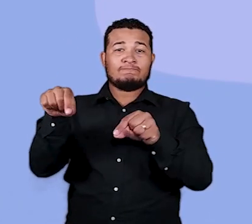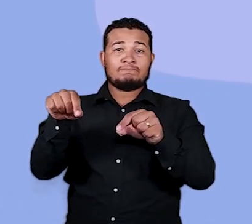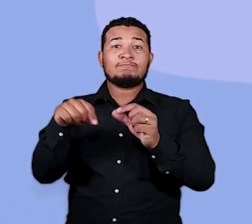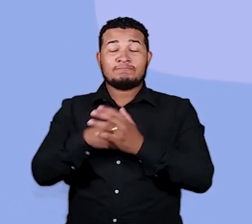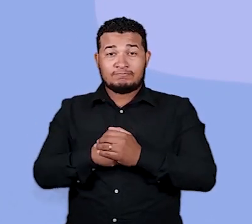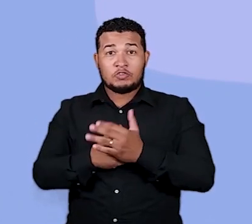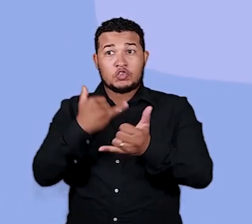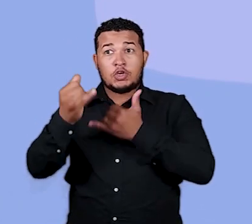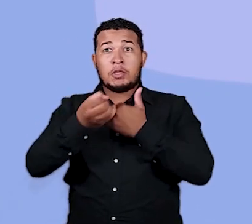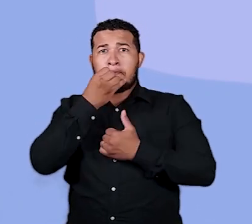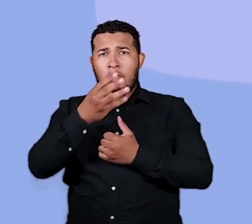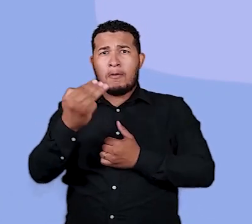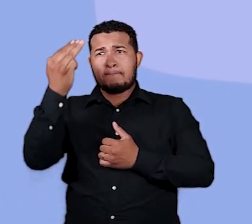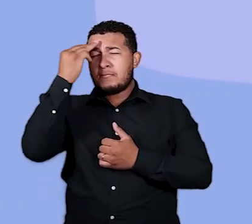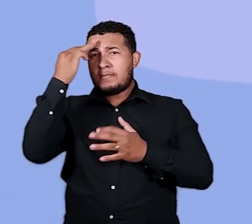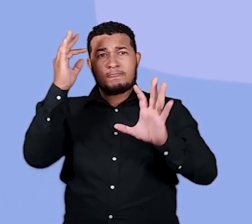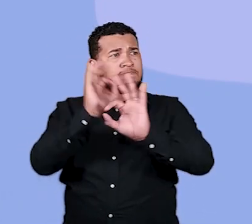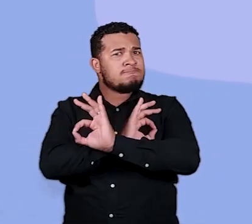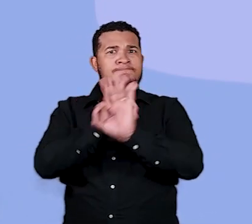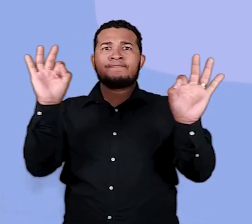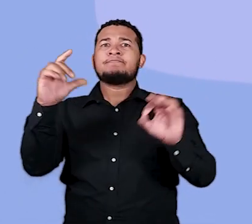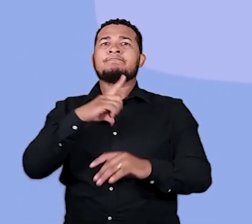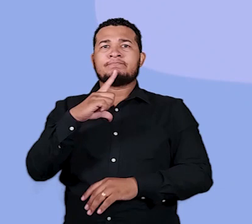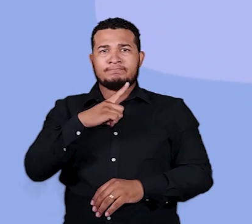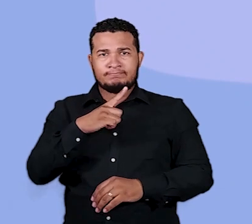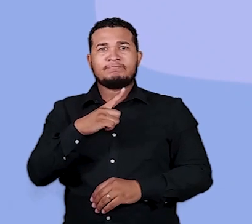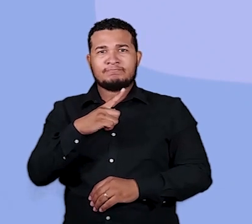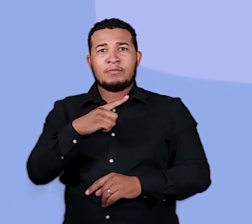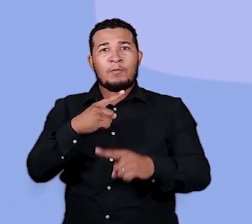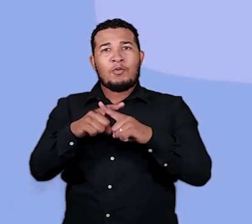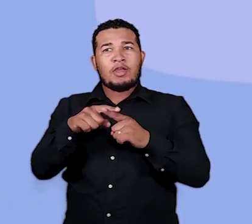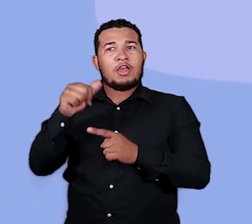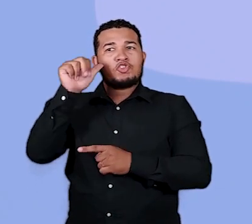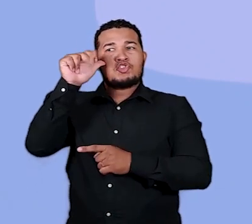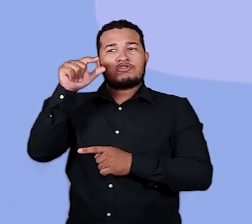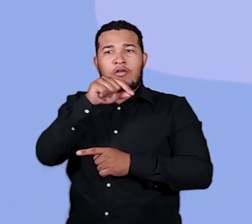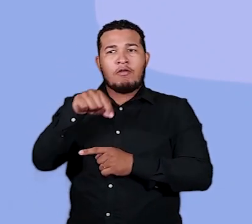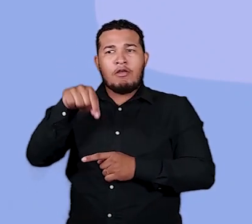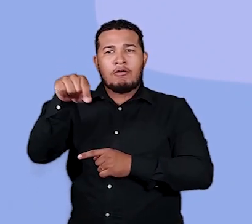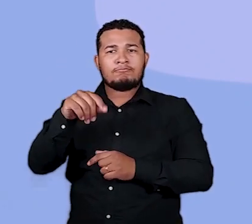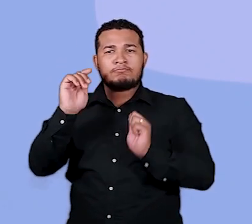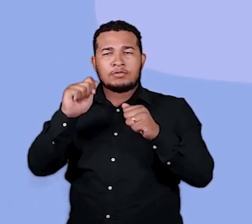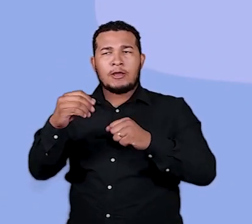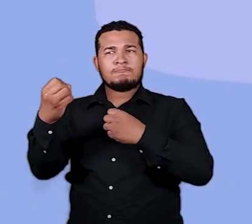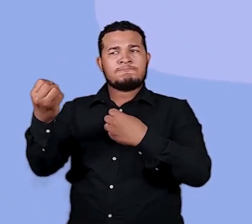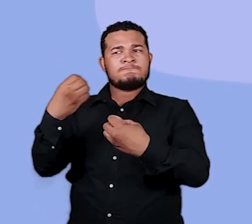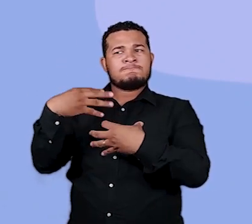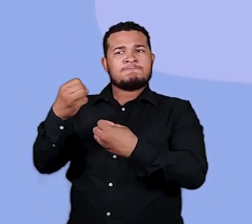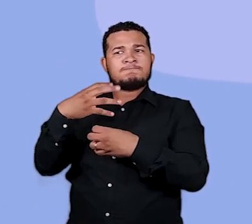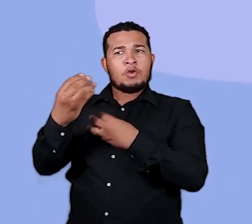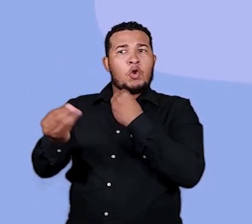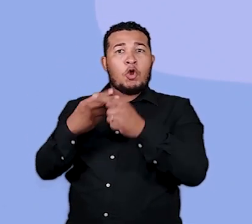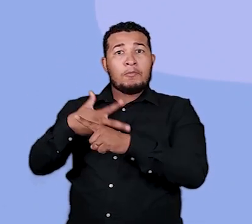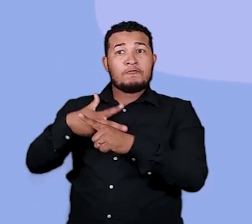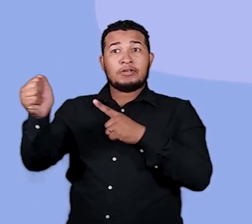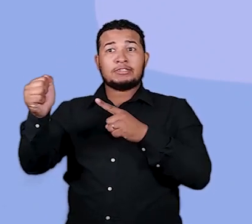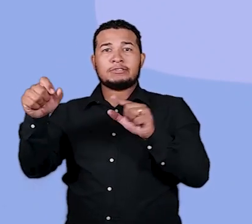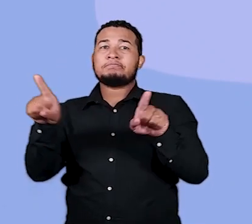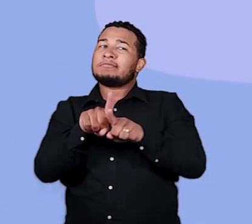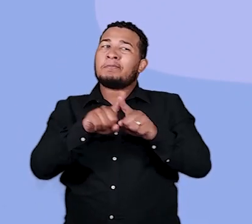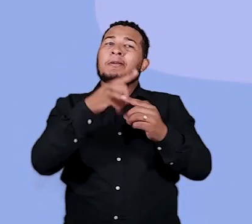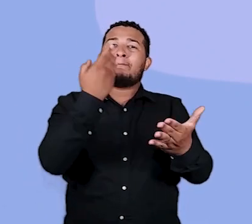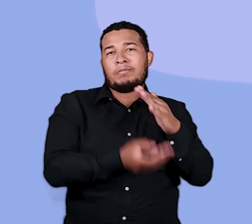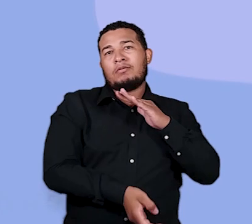Bons jogadores de xadrez têm uma memória excepcional. Xadrez ensina como vencer e